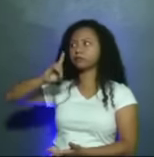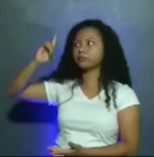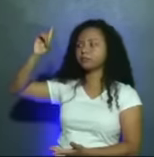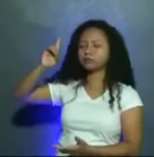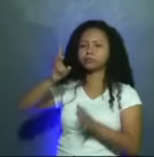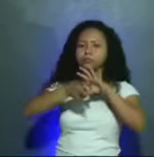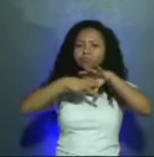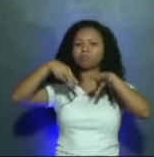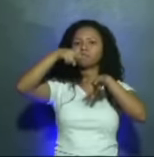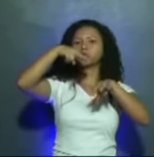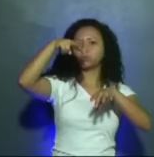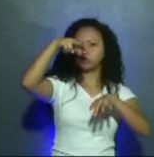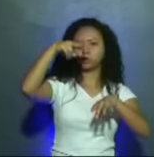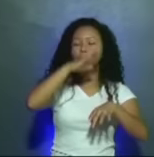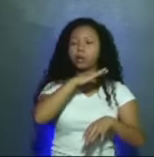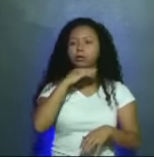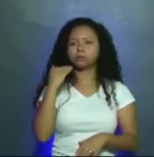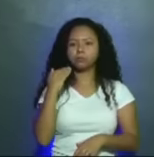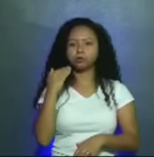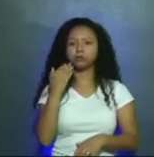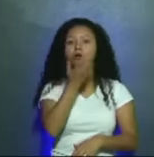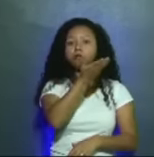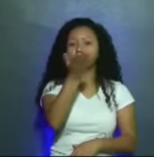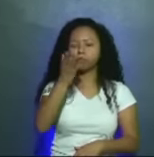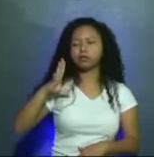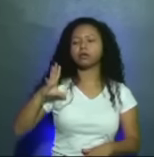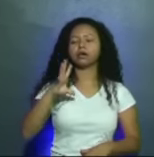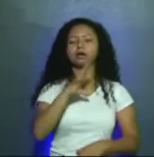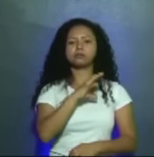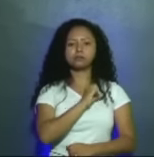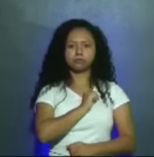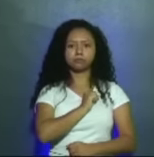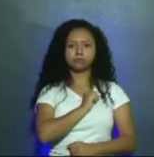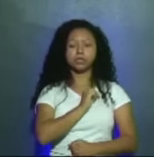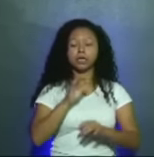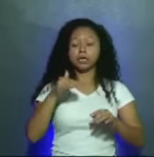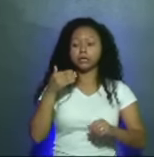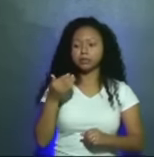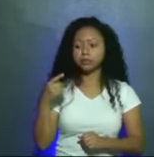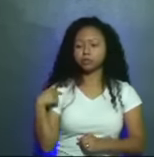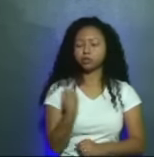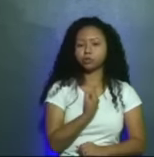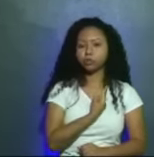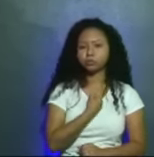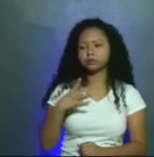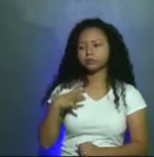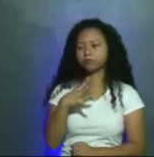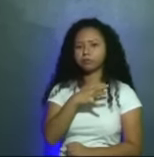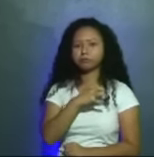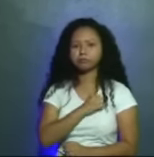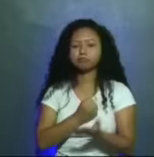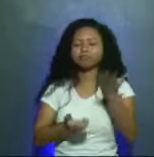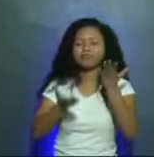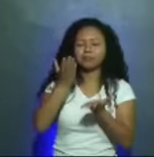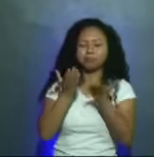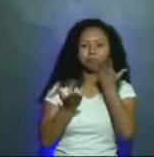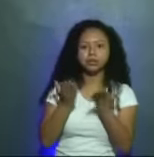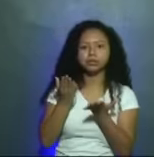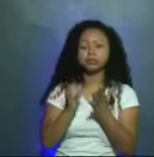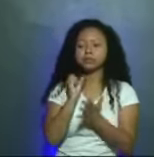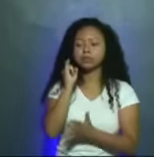Né? Então, a nossa salvação depende de nós crermos na